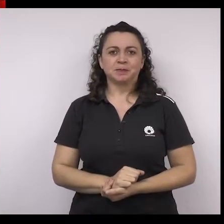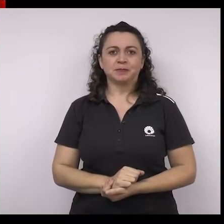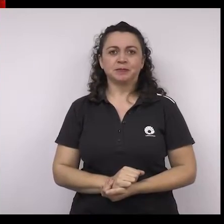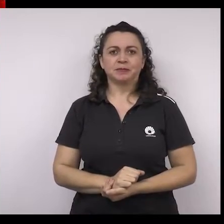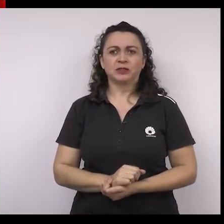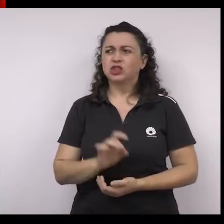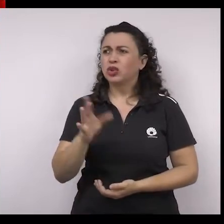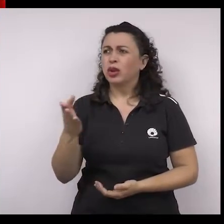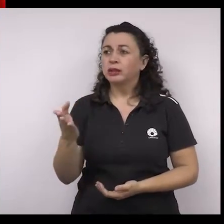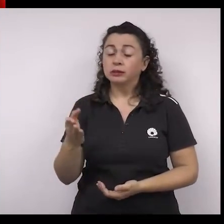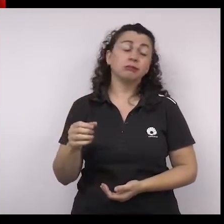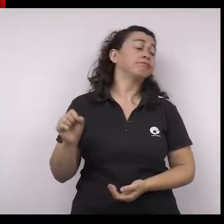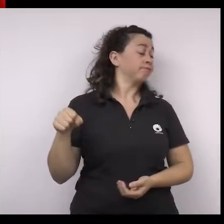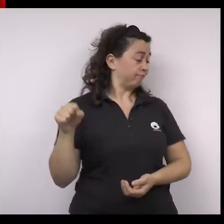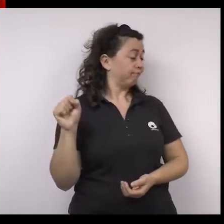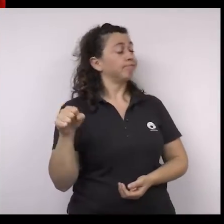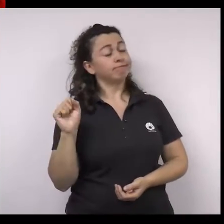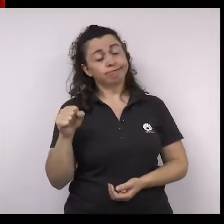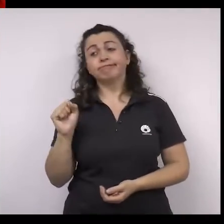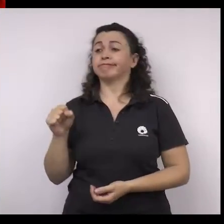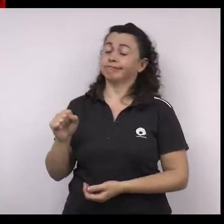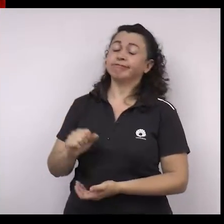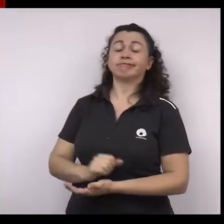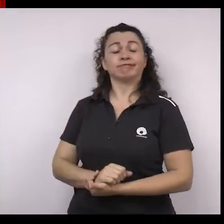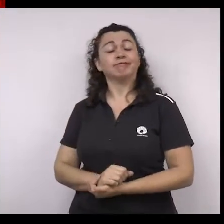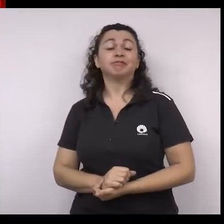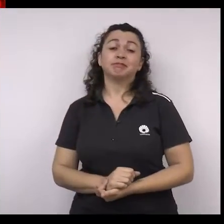Só isso? Yes.